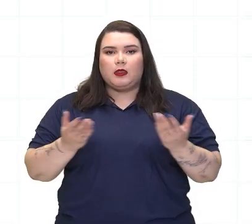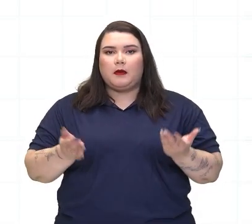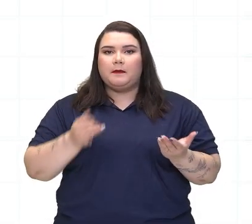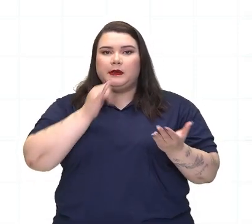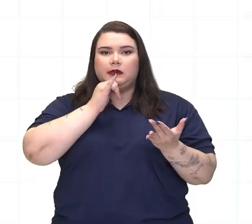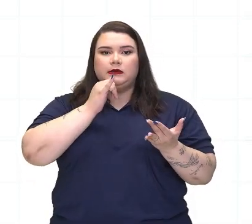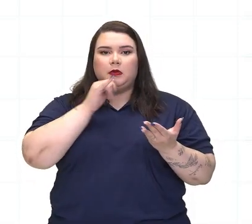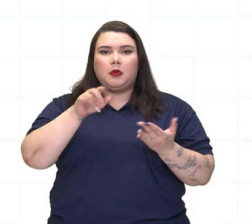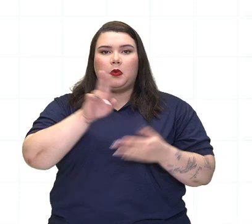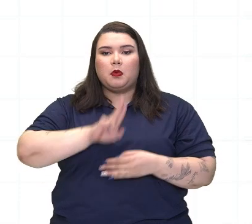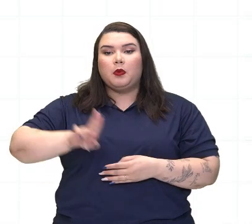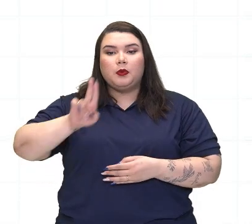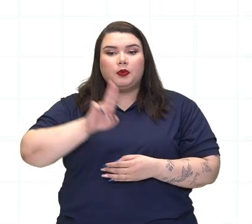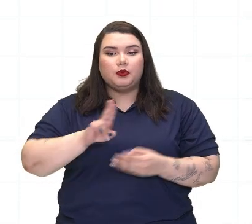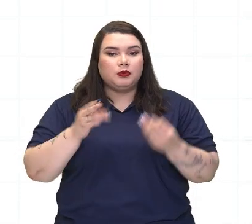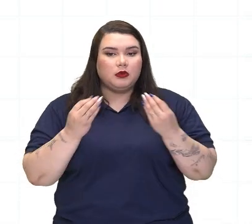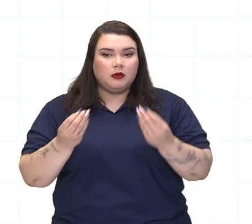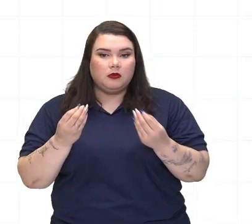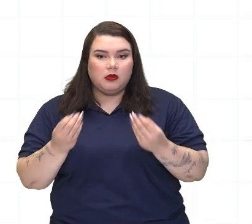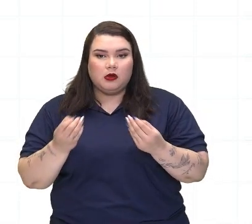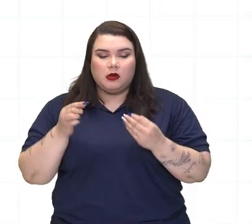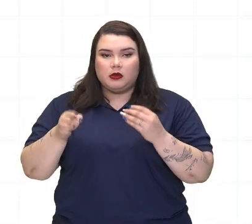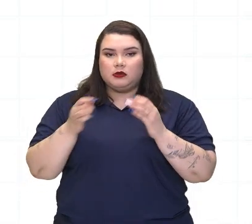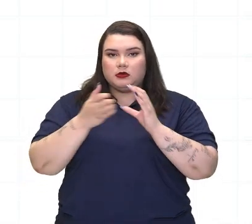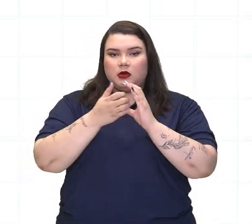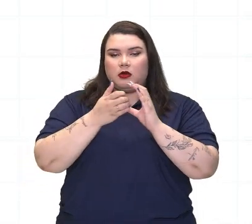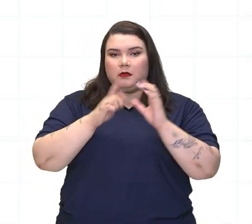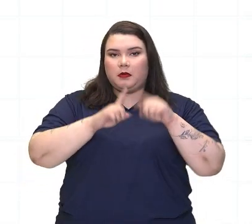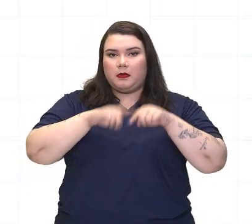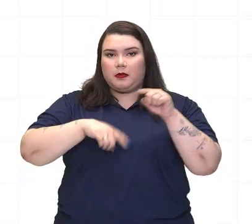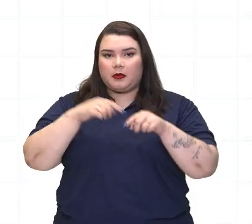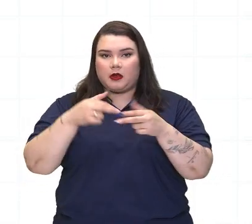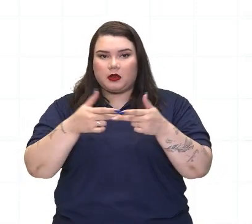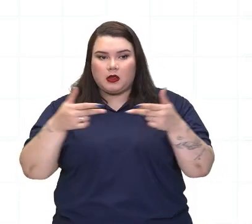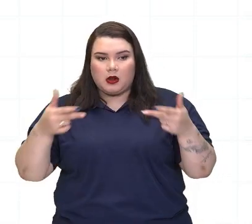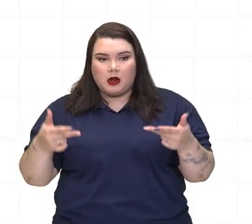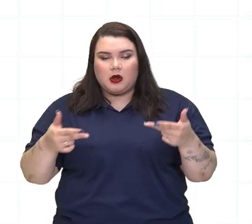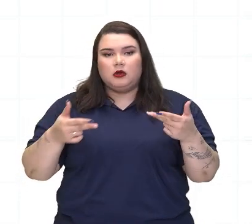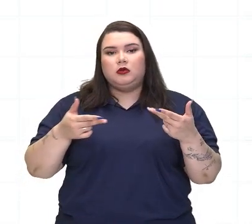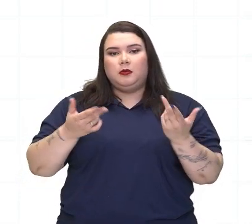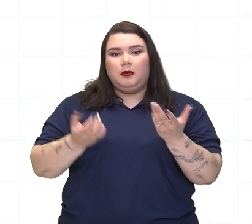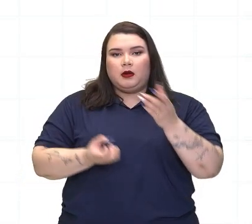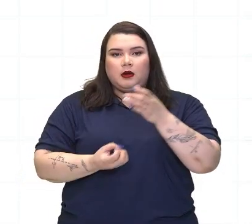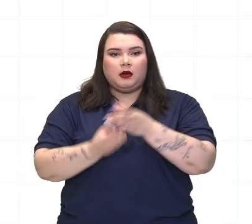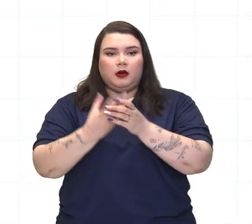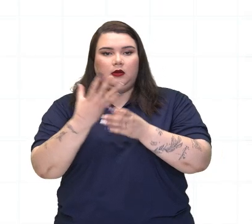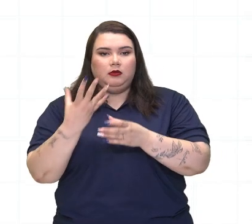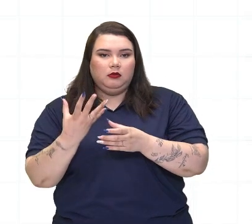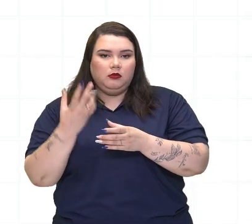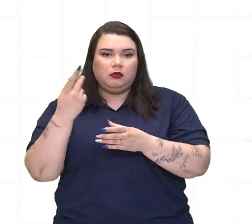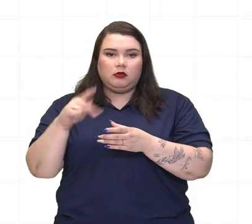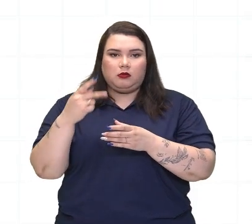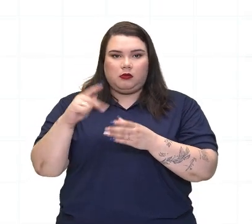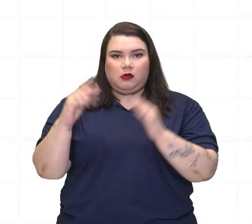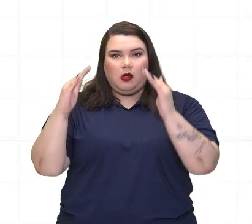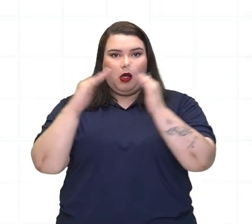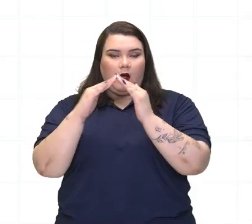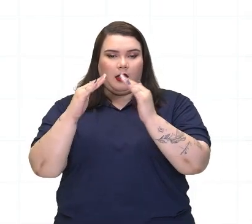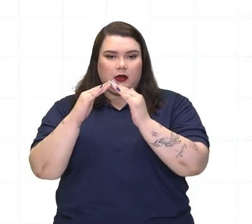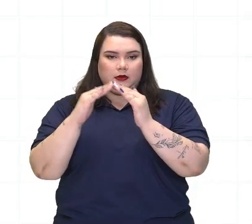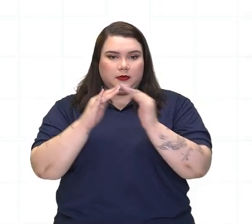né? Utiliza esses elementos doados para fazer as suas